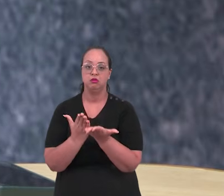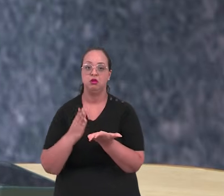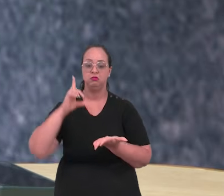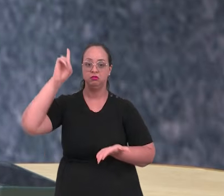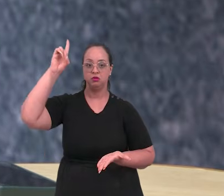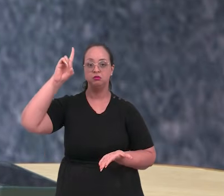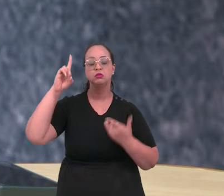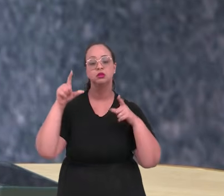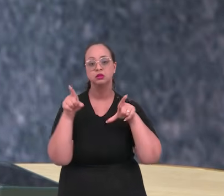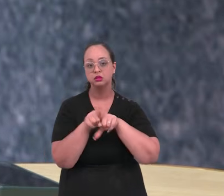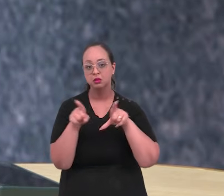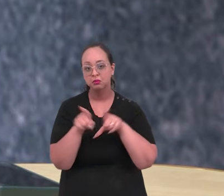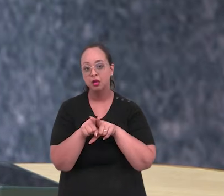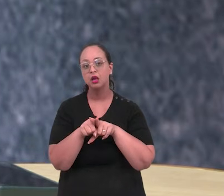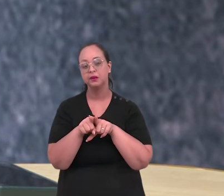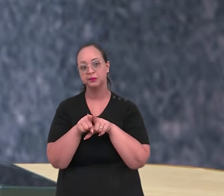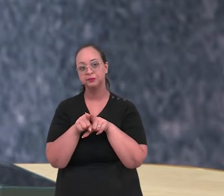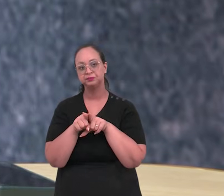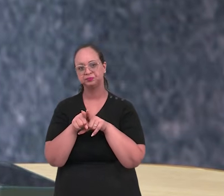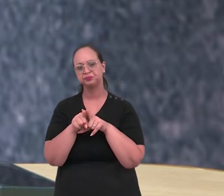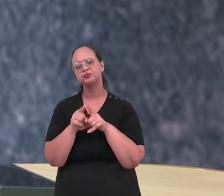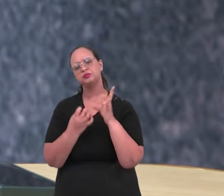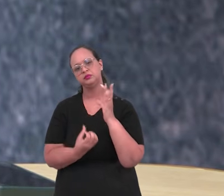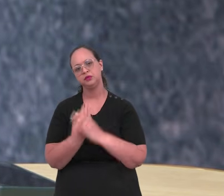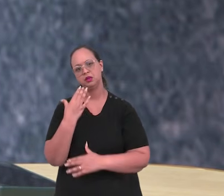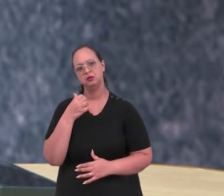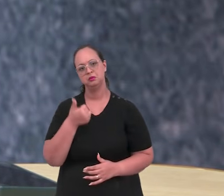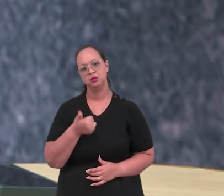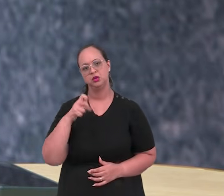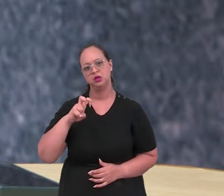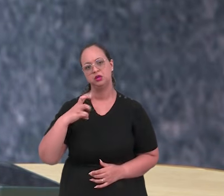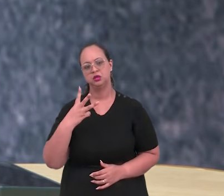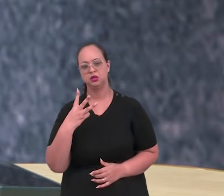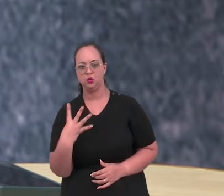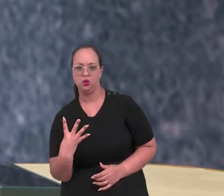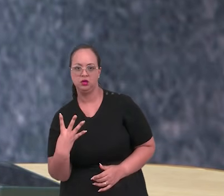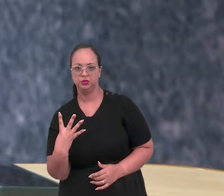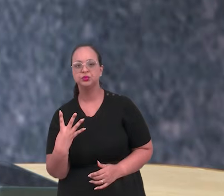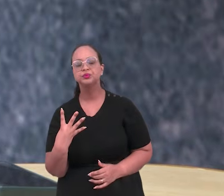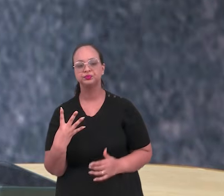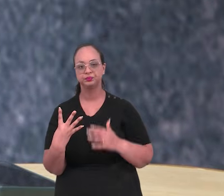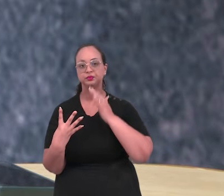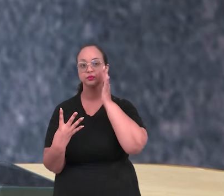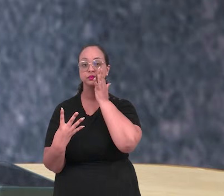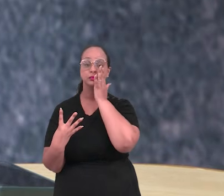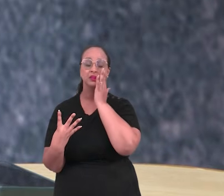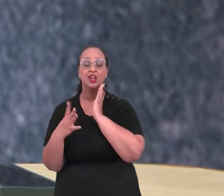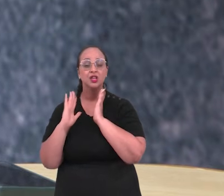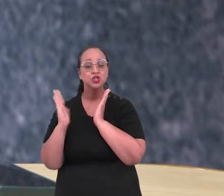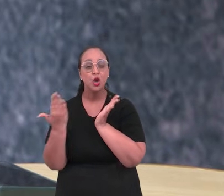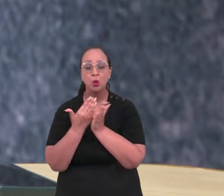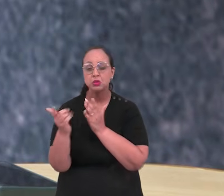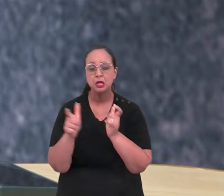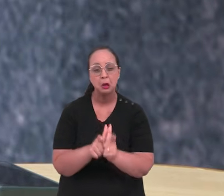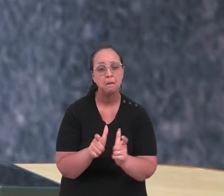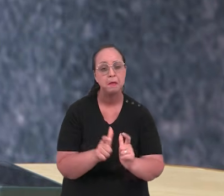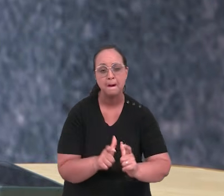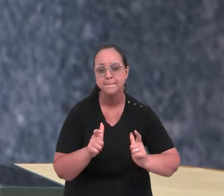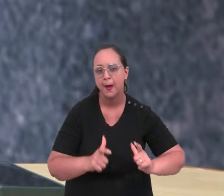com pouco tempo de existência, a Companhia de Jesus foi criada em 1534. Com pouco tempo de existência, eles já são os